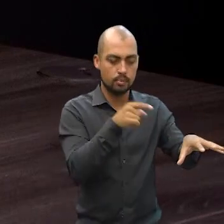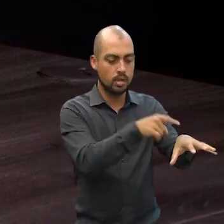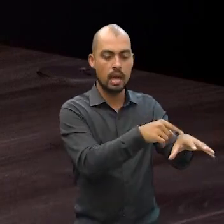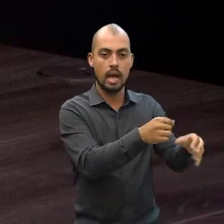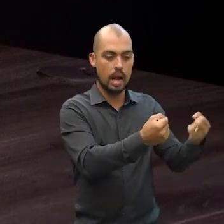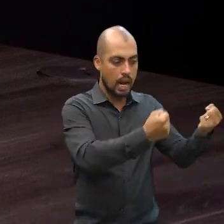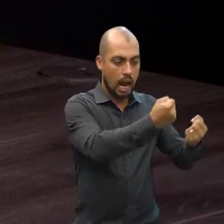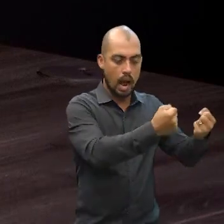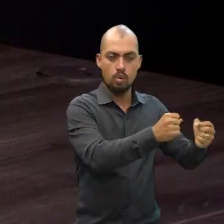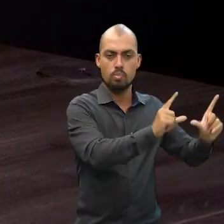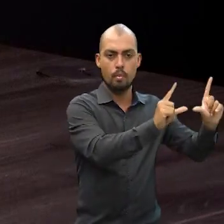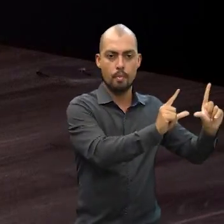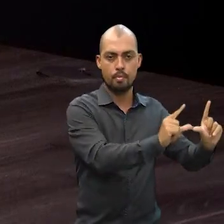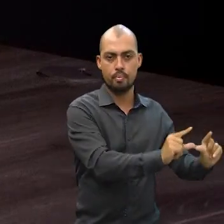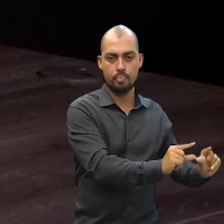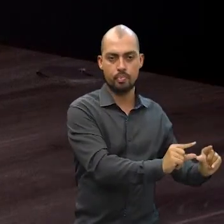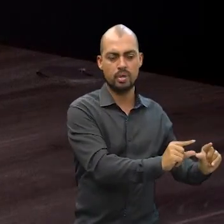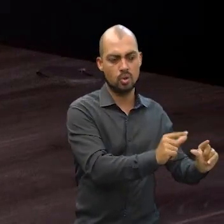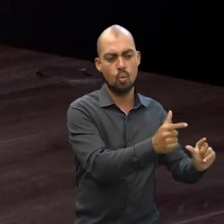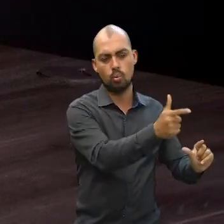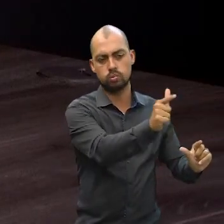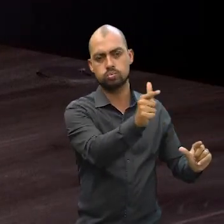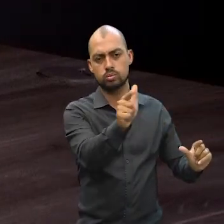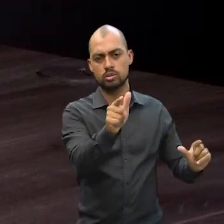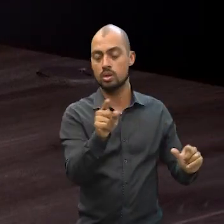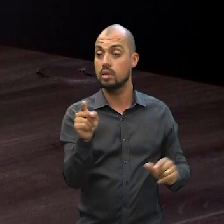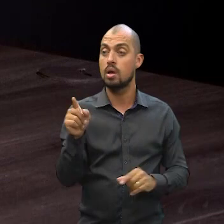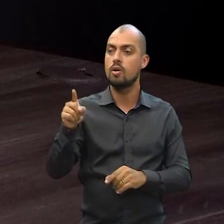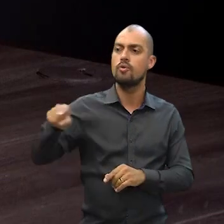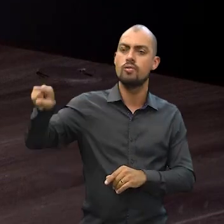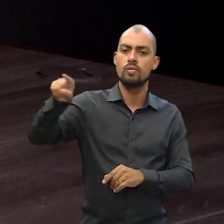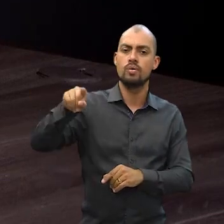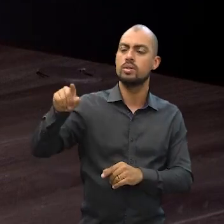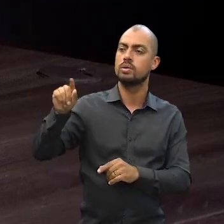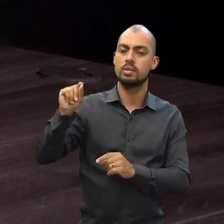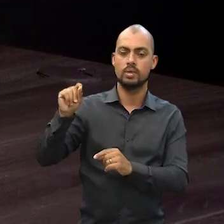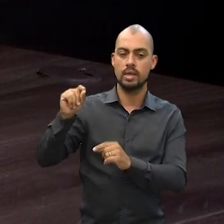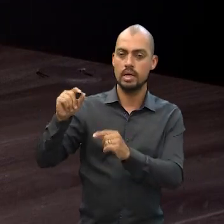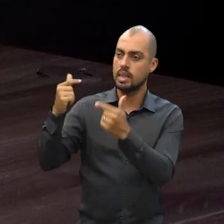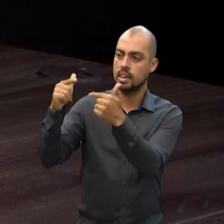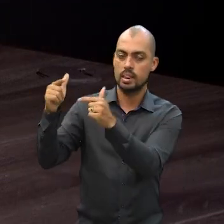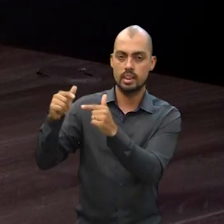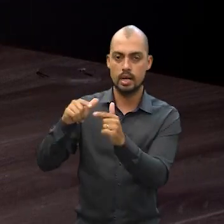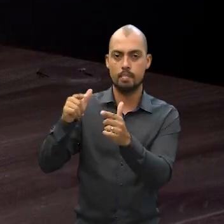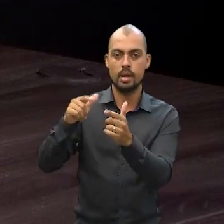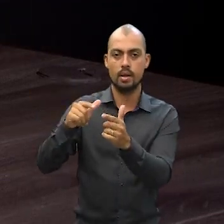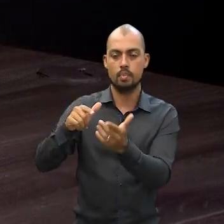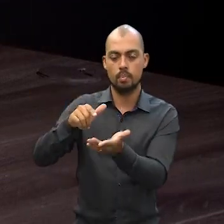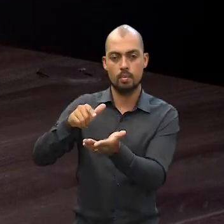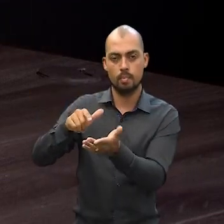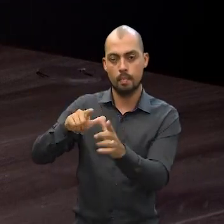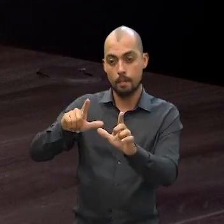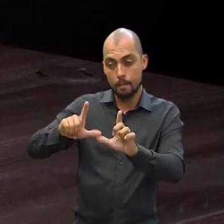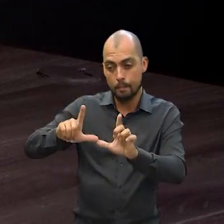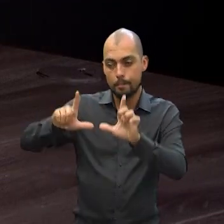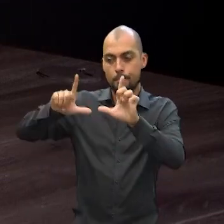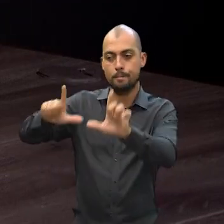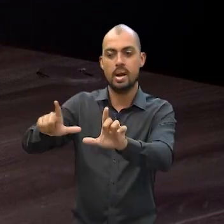automotivo teve uma queda e outros. E vocês trabalham com as placas eletrônicas. Como foi,